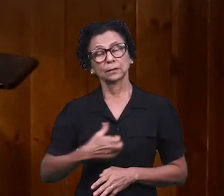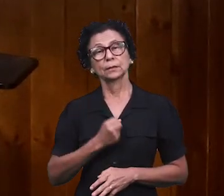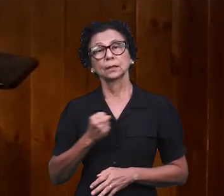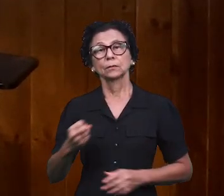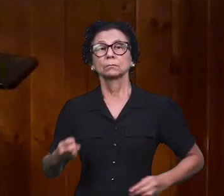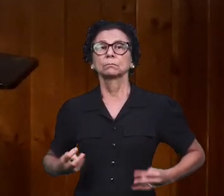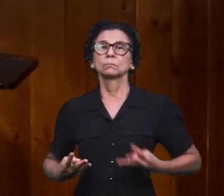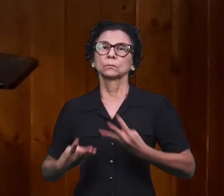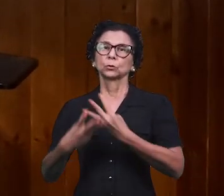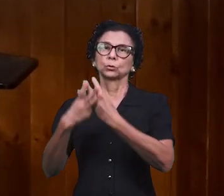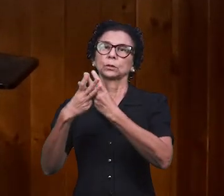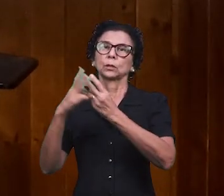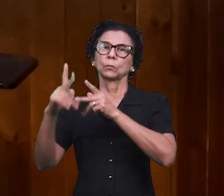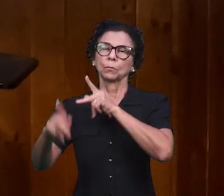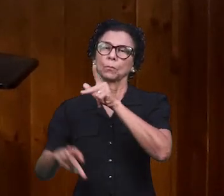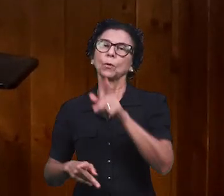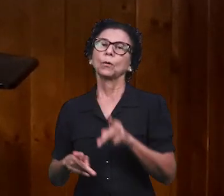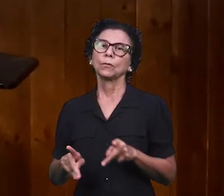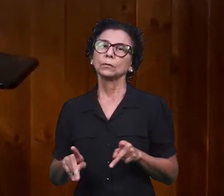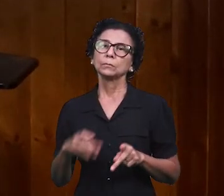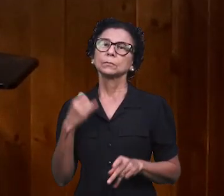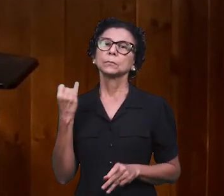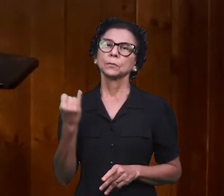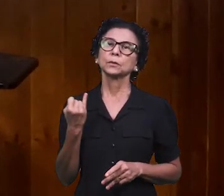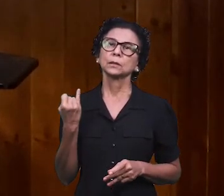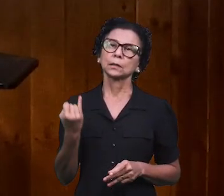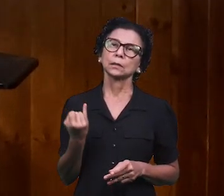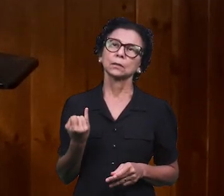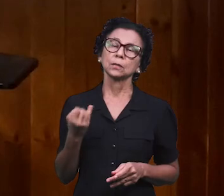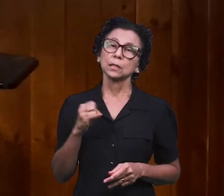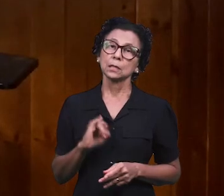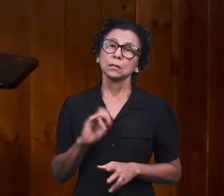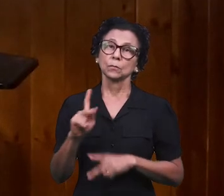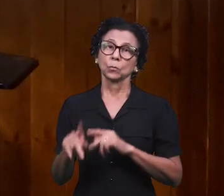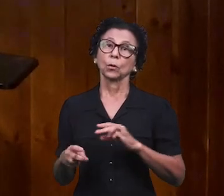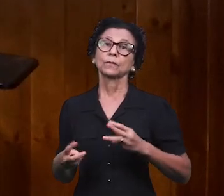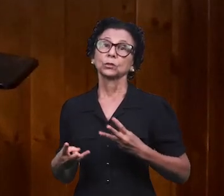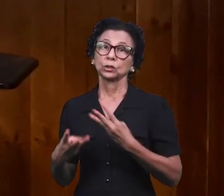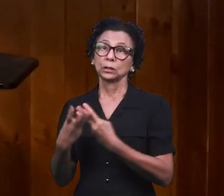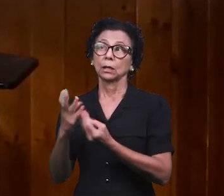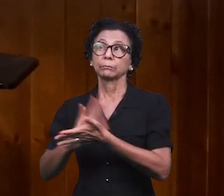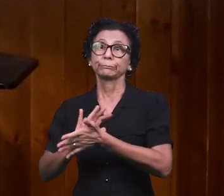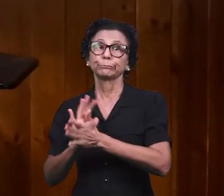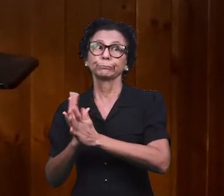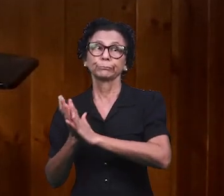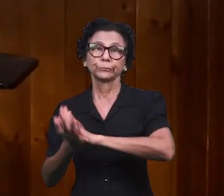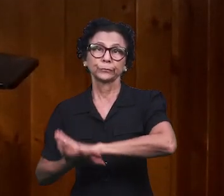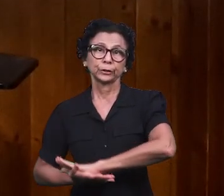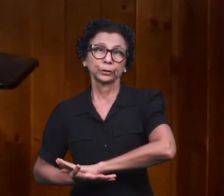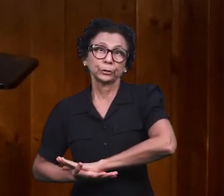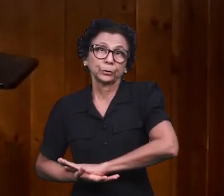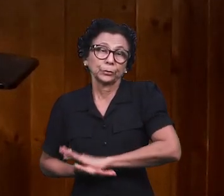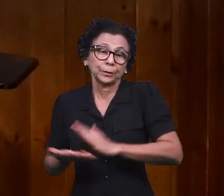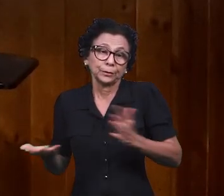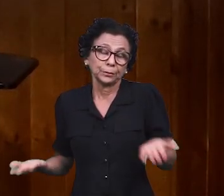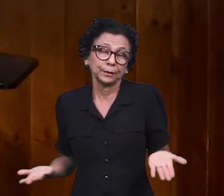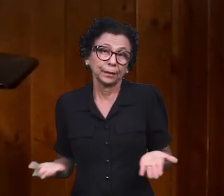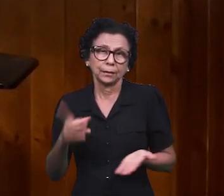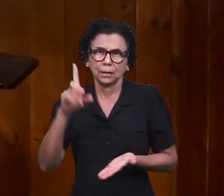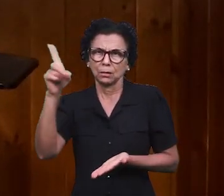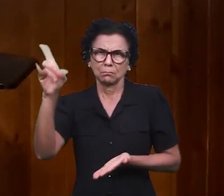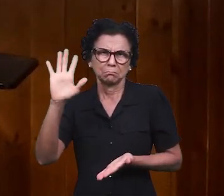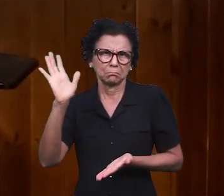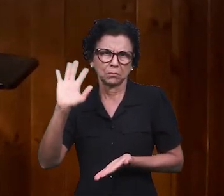muito importante para nós, né, meus irmãos? Porque se o povo judeu fosse exterminado, claro que Deus não permitiria isso, o